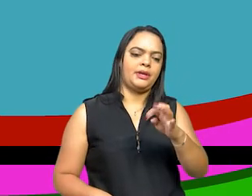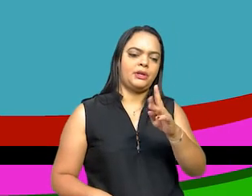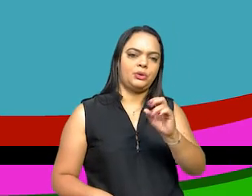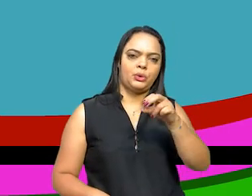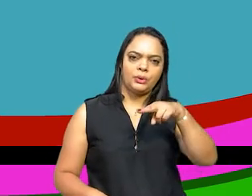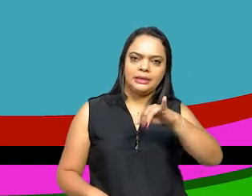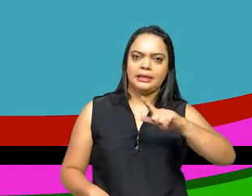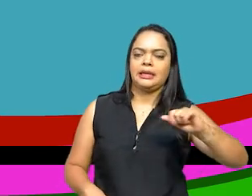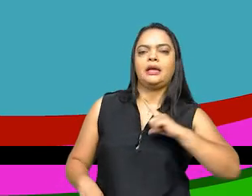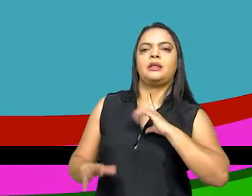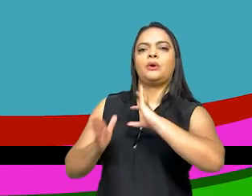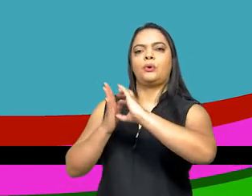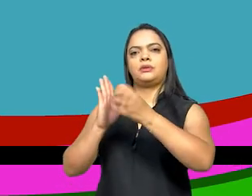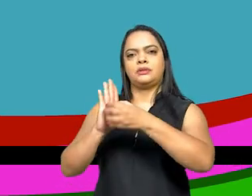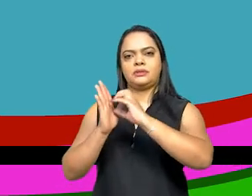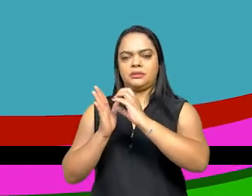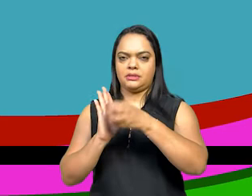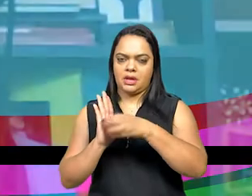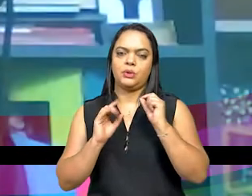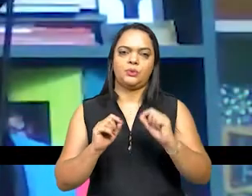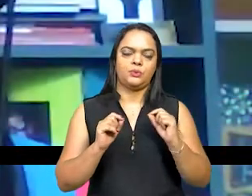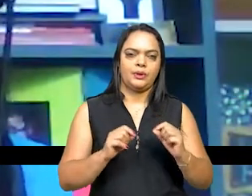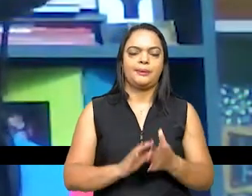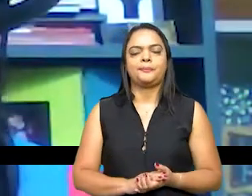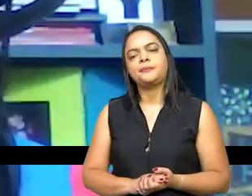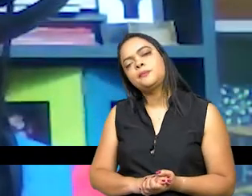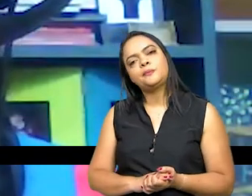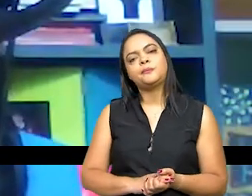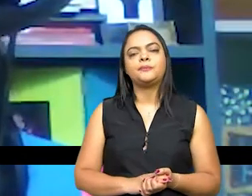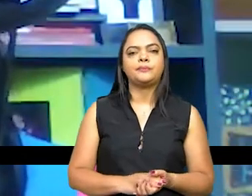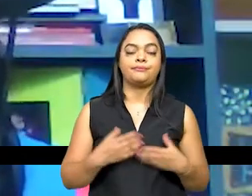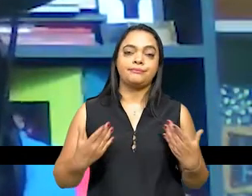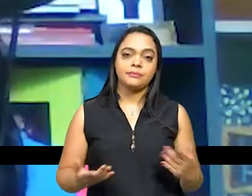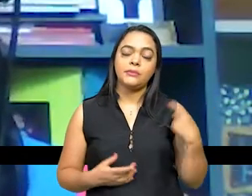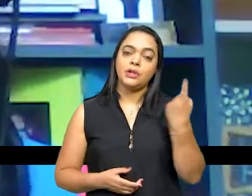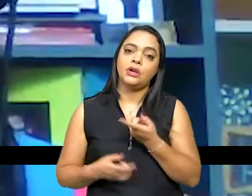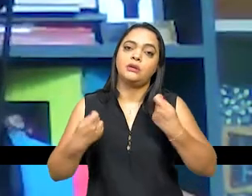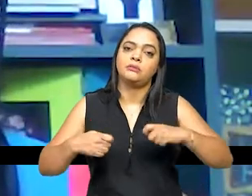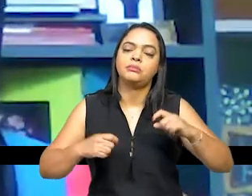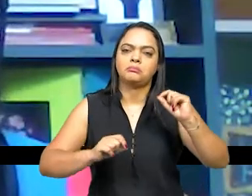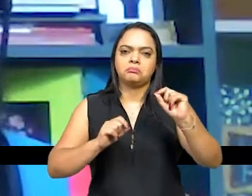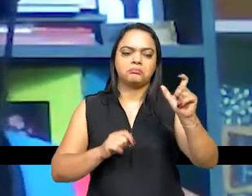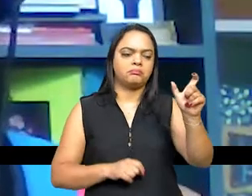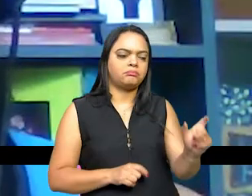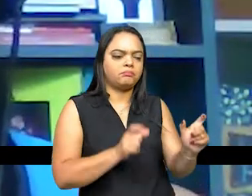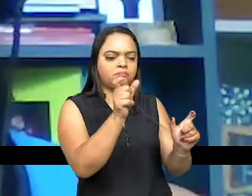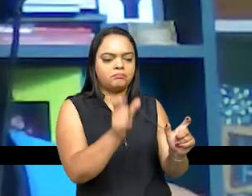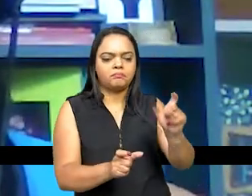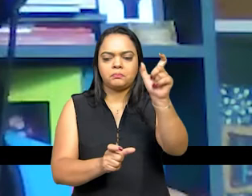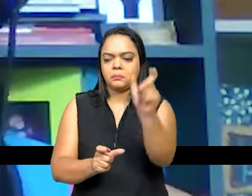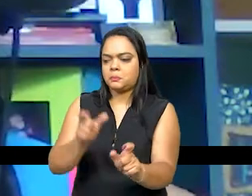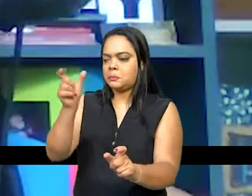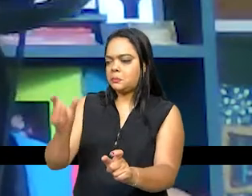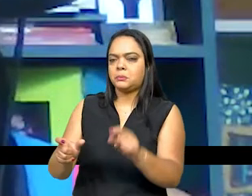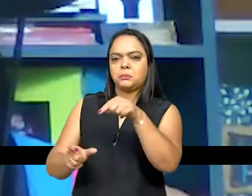brasileiras, e ela vai trazer o quê? No limite, é a gente tirar esses sujeitos